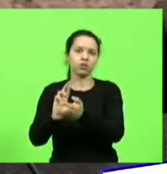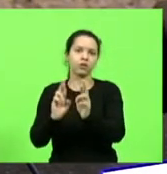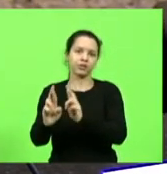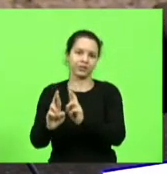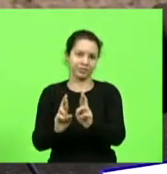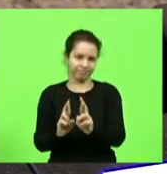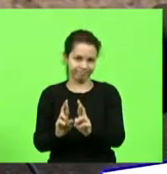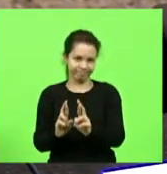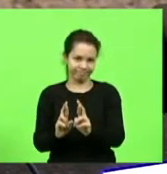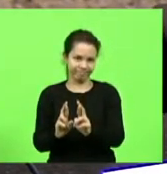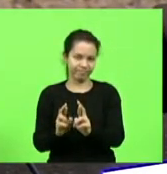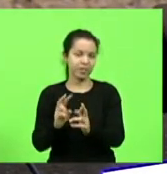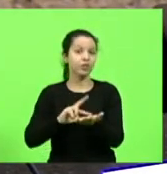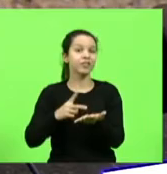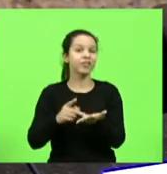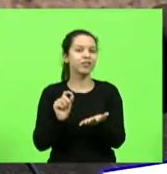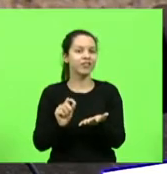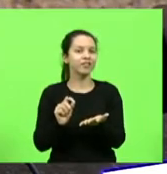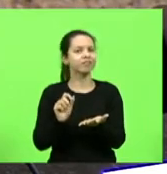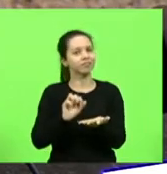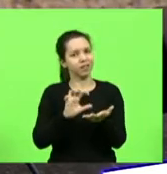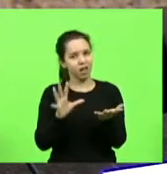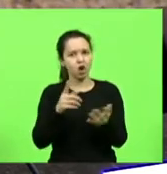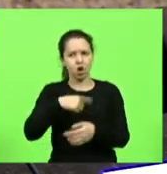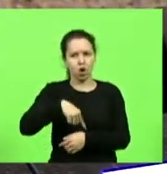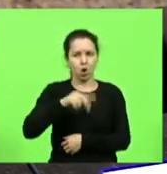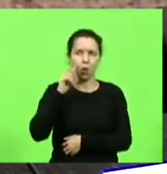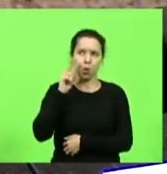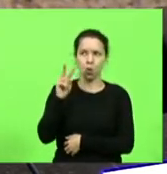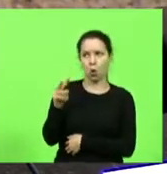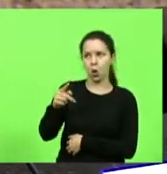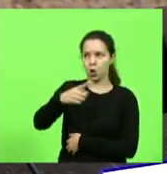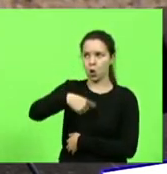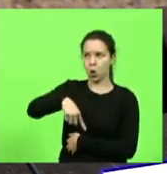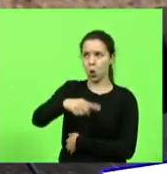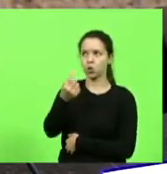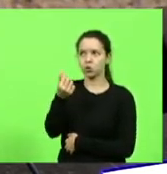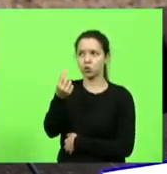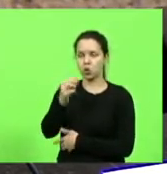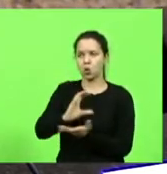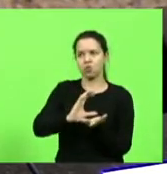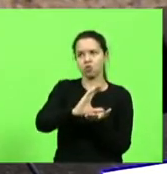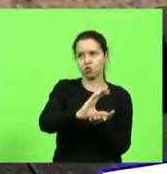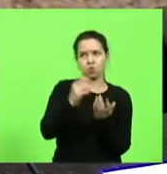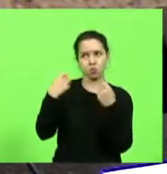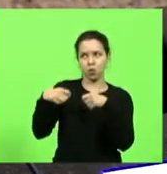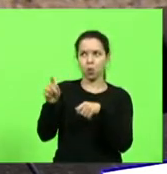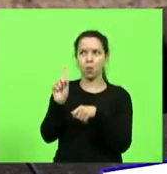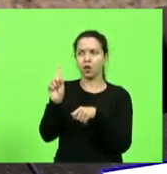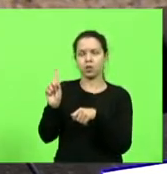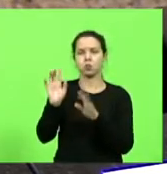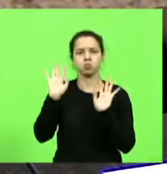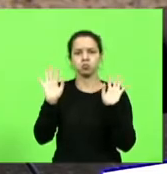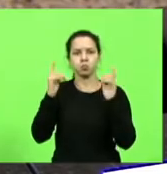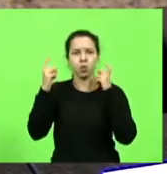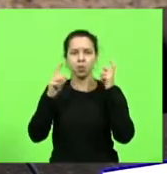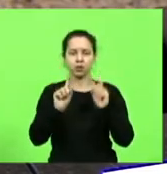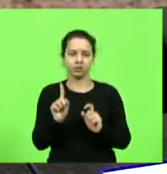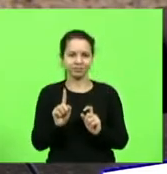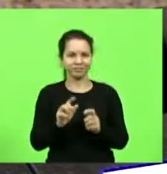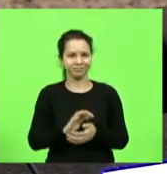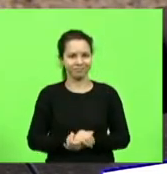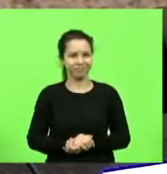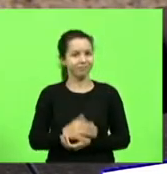seja, é claro, nós olhamos lá para cima e falamos, olha, nós vamos investir dinheiro aqui, não se preocupa. Lá em cima, o Ministério